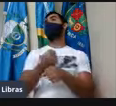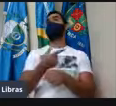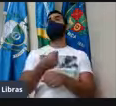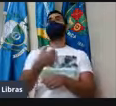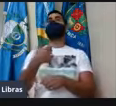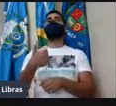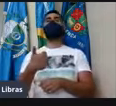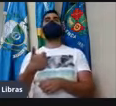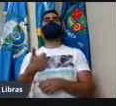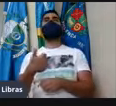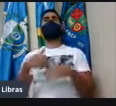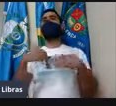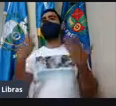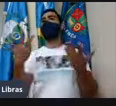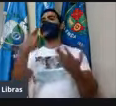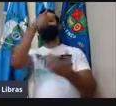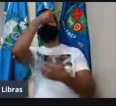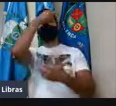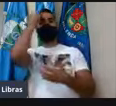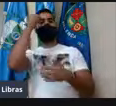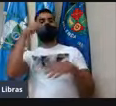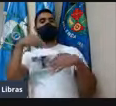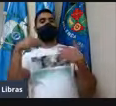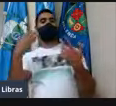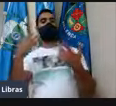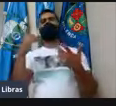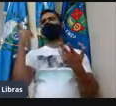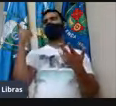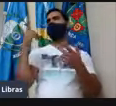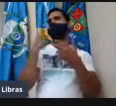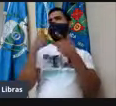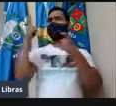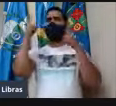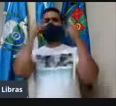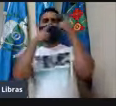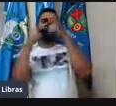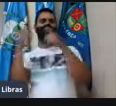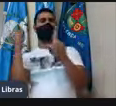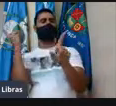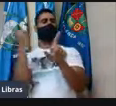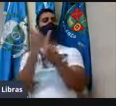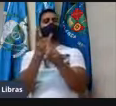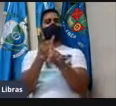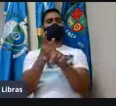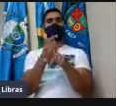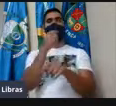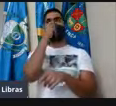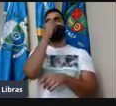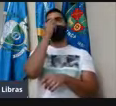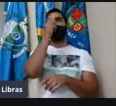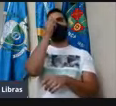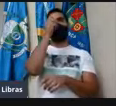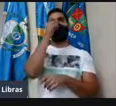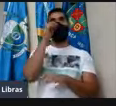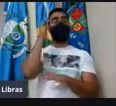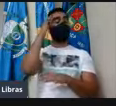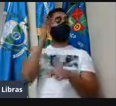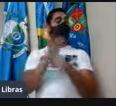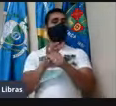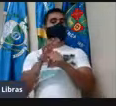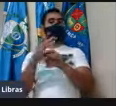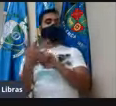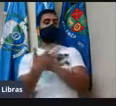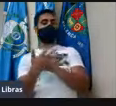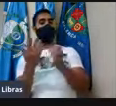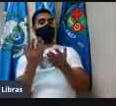2021, quem vai ser o prefeito e quais as dificuldades que ele provavelmente vai enfrentar. Será que essa pandemia vai ter um